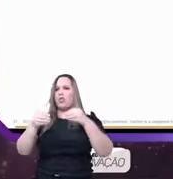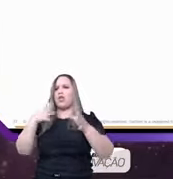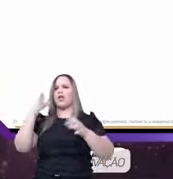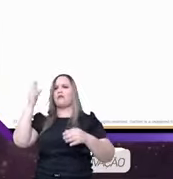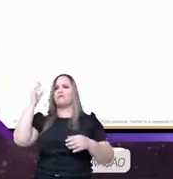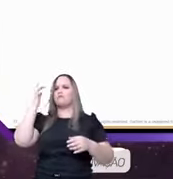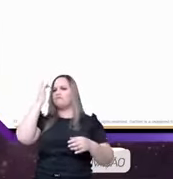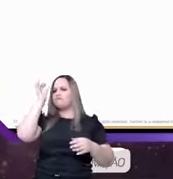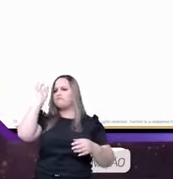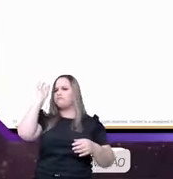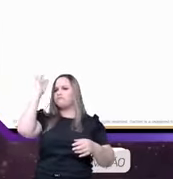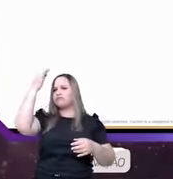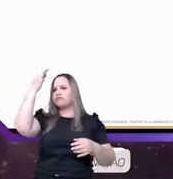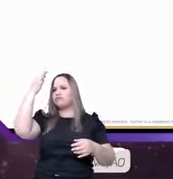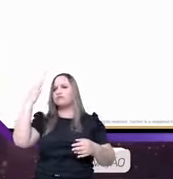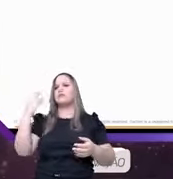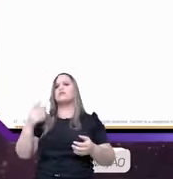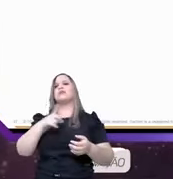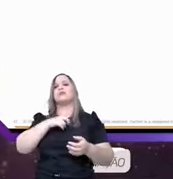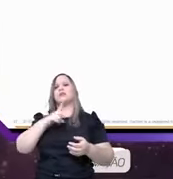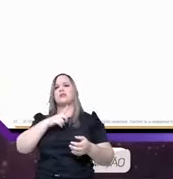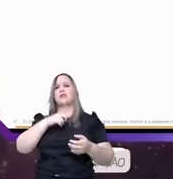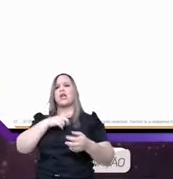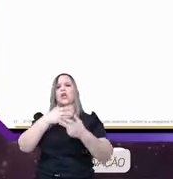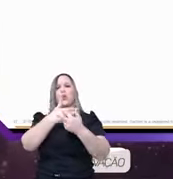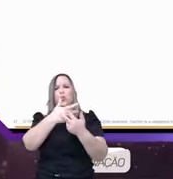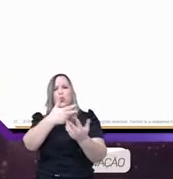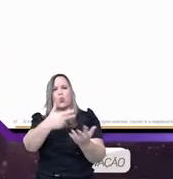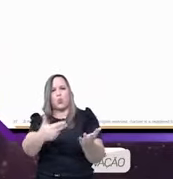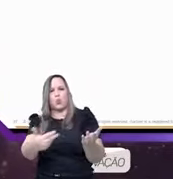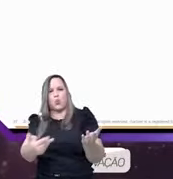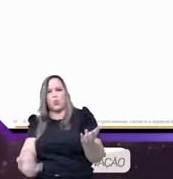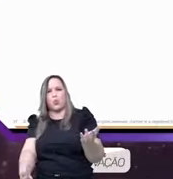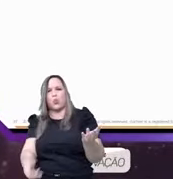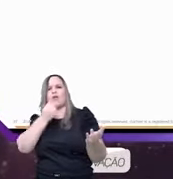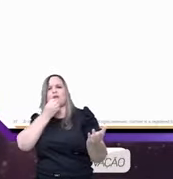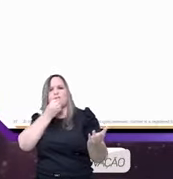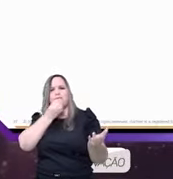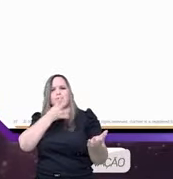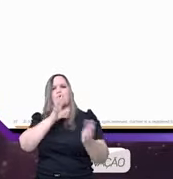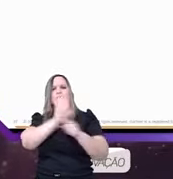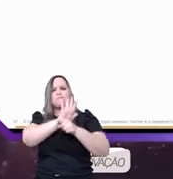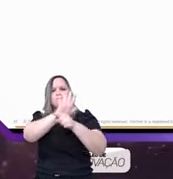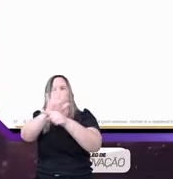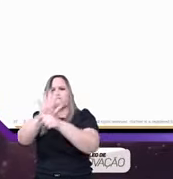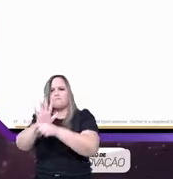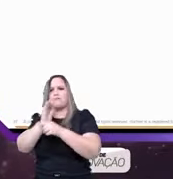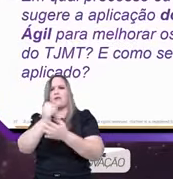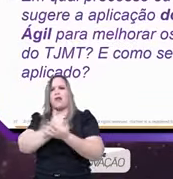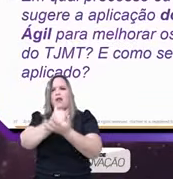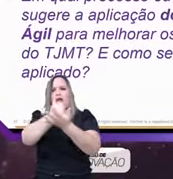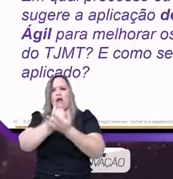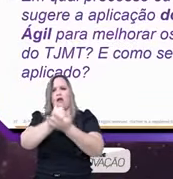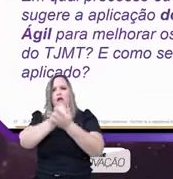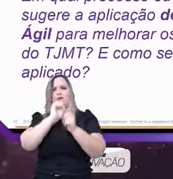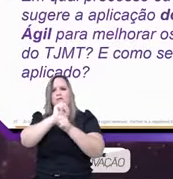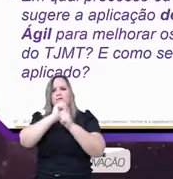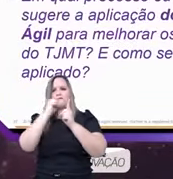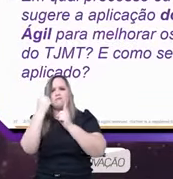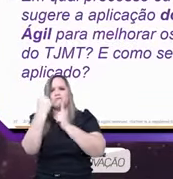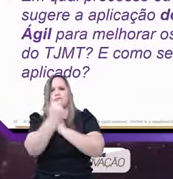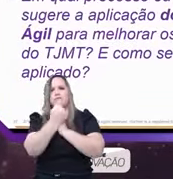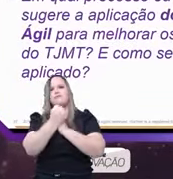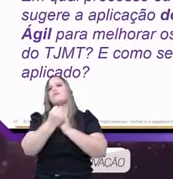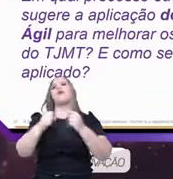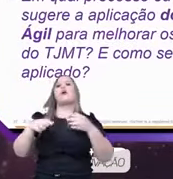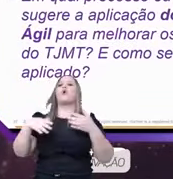fim. Tá? Inúmeros benefícios para o judiciário e para a sociedade. E aí eu trago, nesse contexto, né, em qual